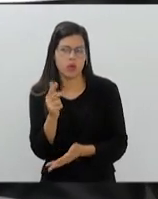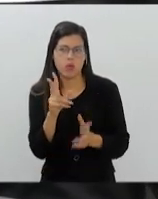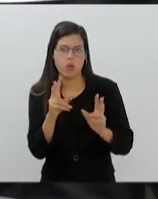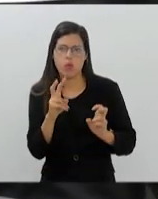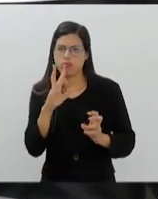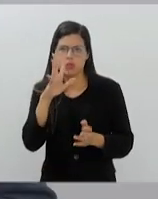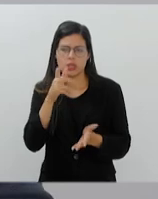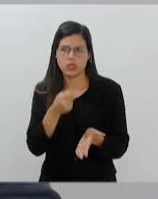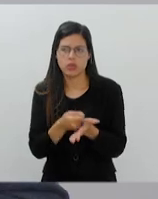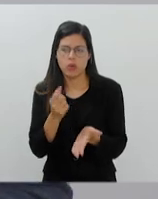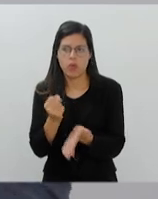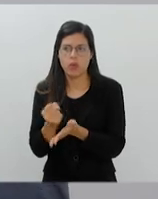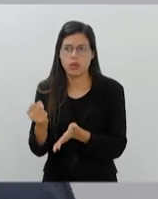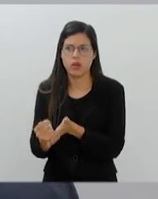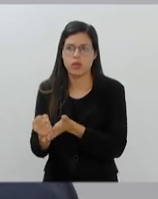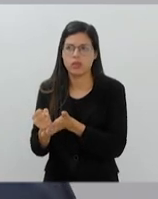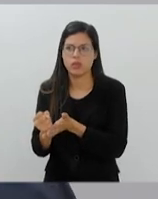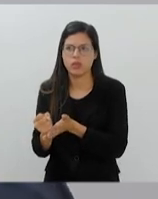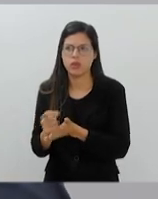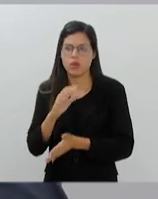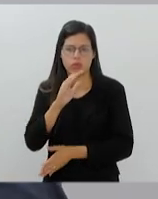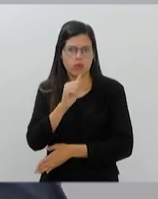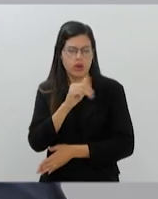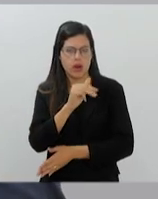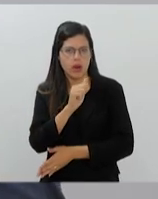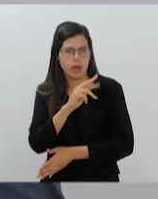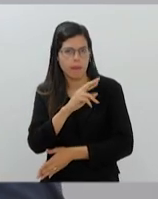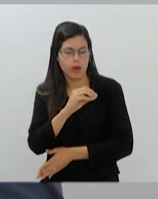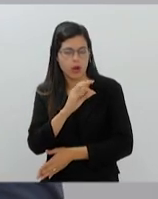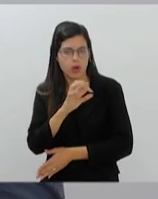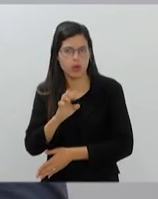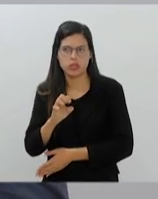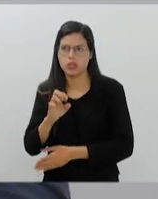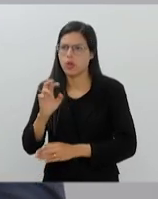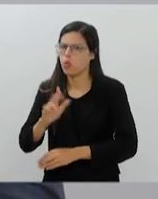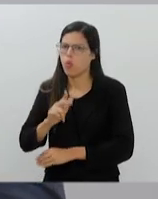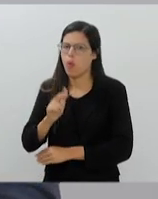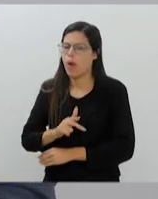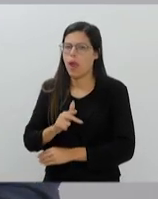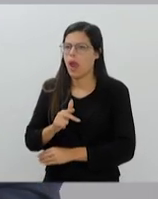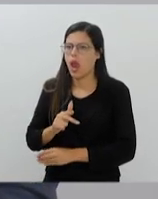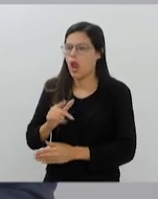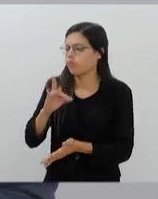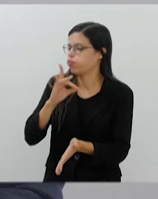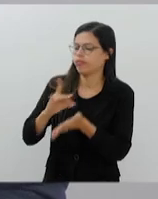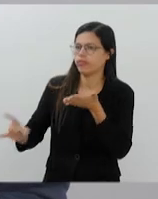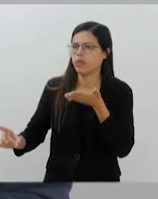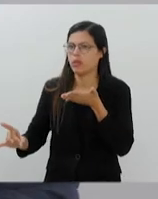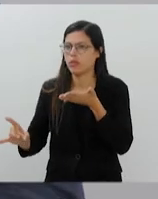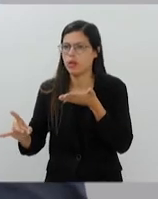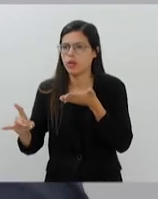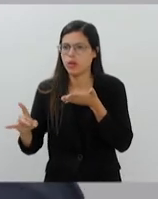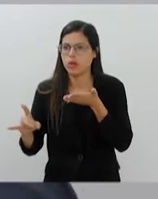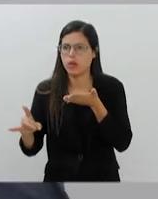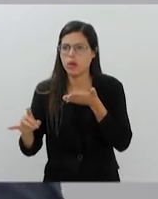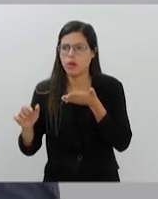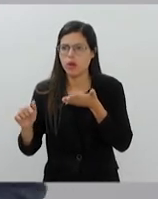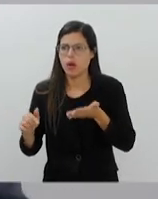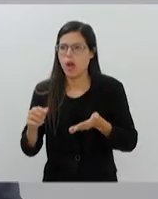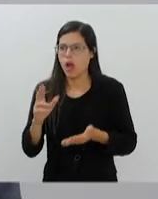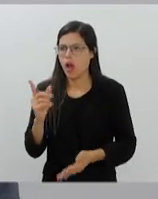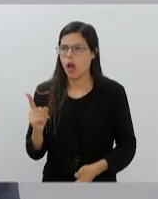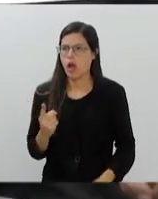is não é uma Trama diabólica para derrubar ninguém a única pessoa que eu quero derrubar nesse momento aqui é a senhora que a senhora não merece estar onde